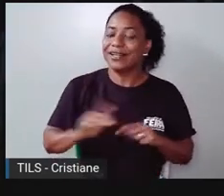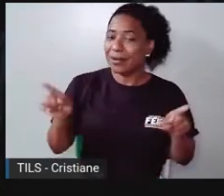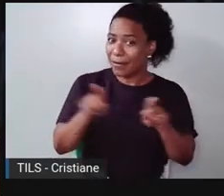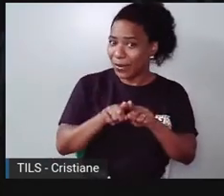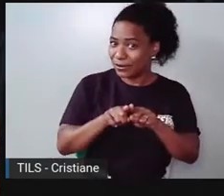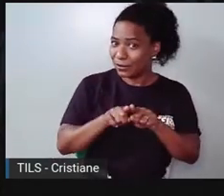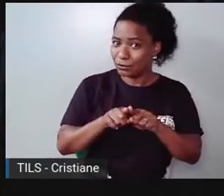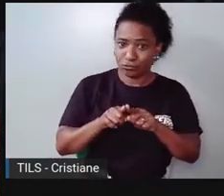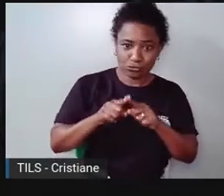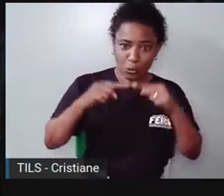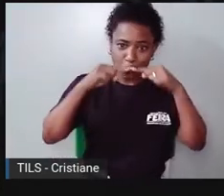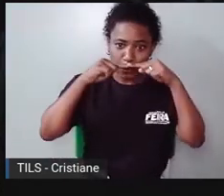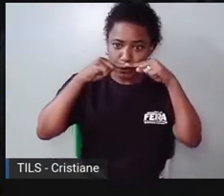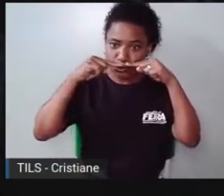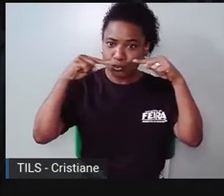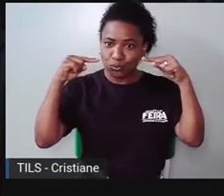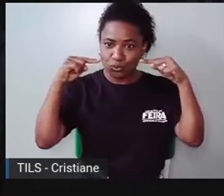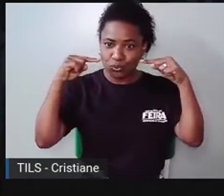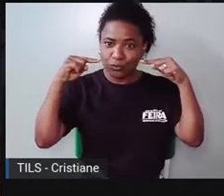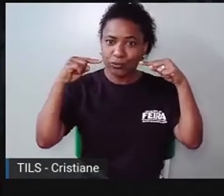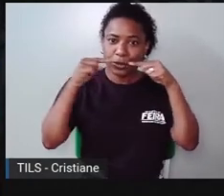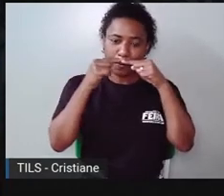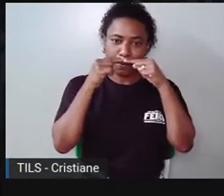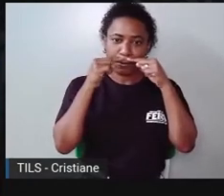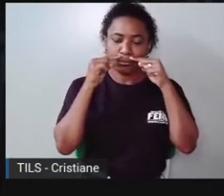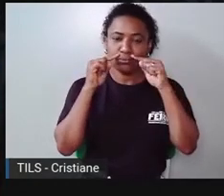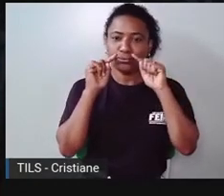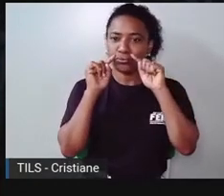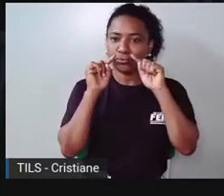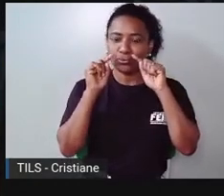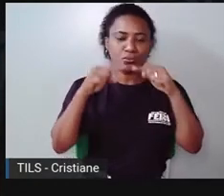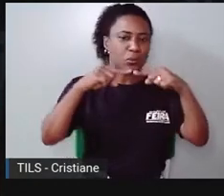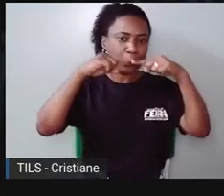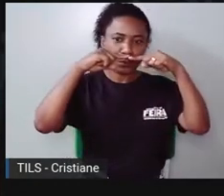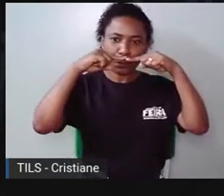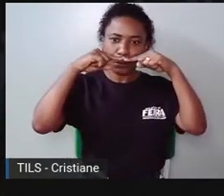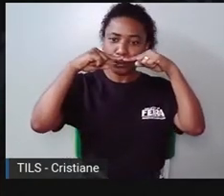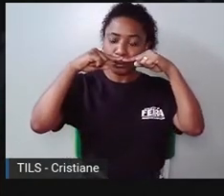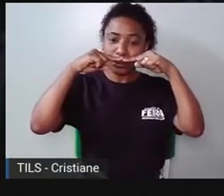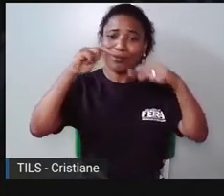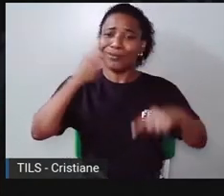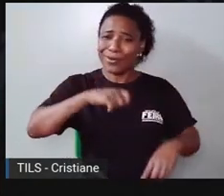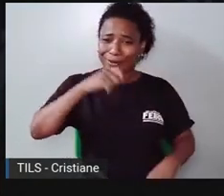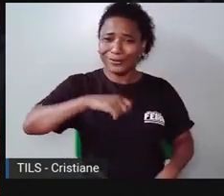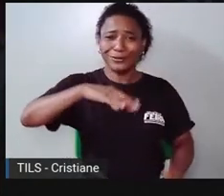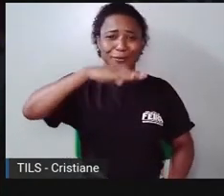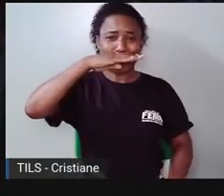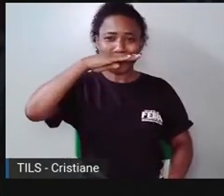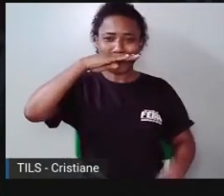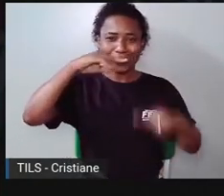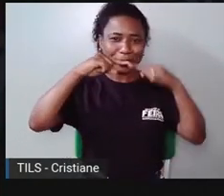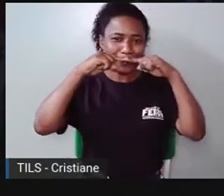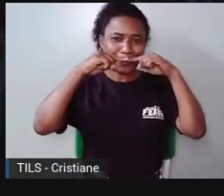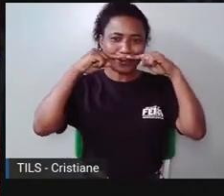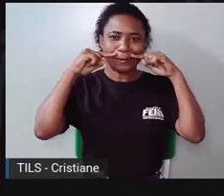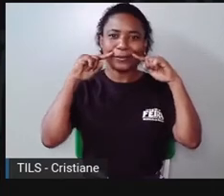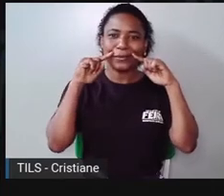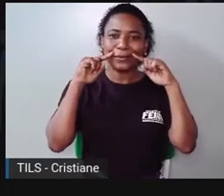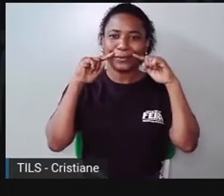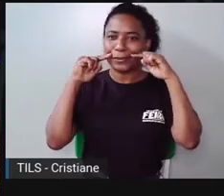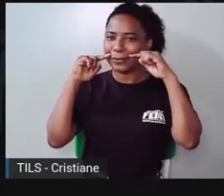de Dom Pierre, o francês, que faz um prato muito gostoso. Ou a pente de chocolate.